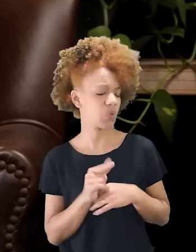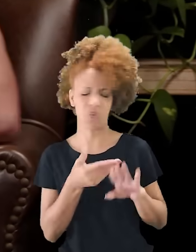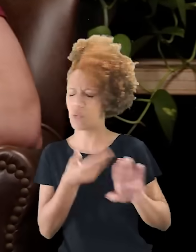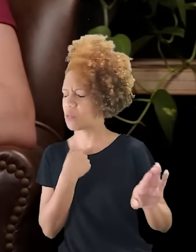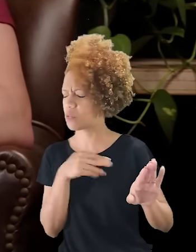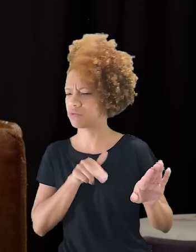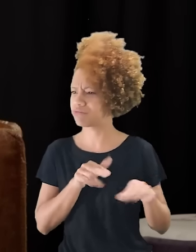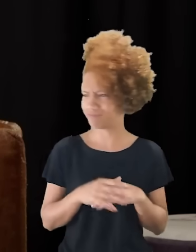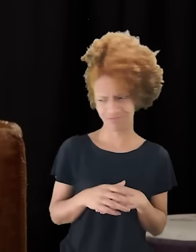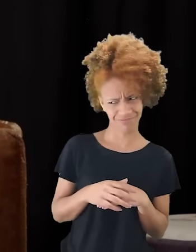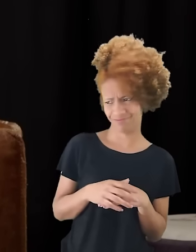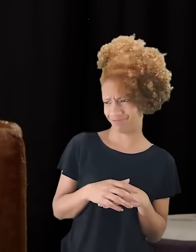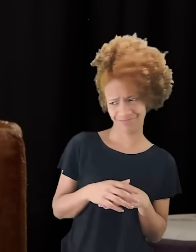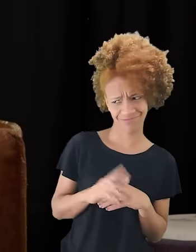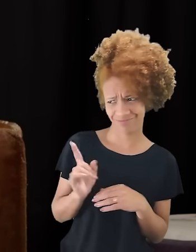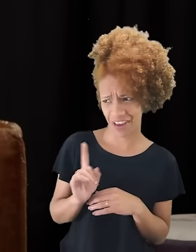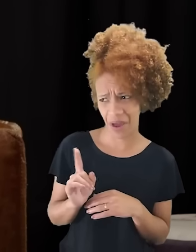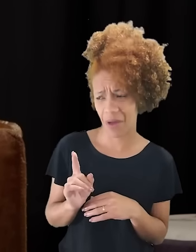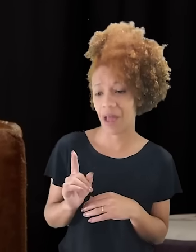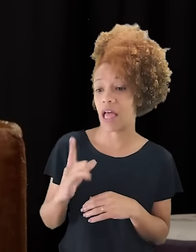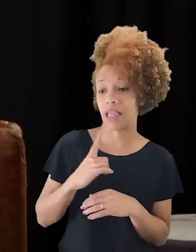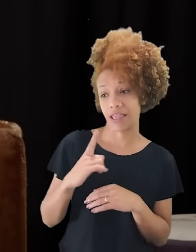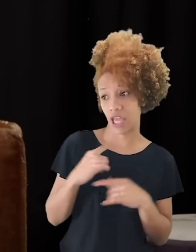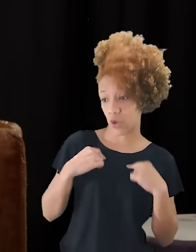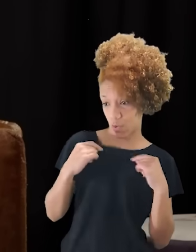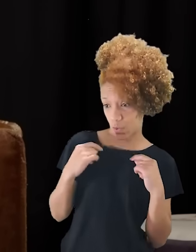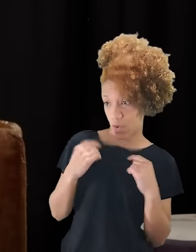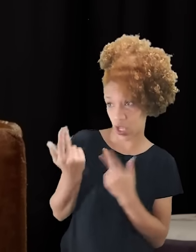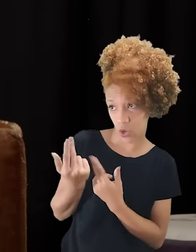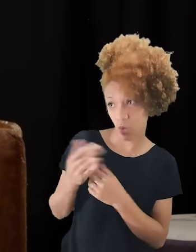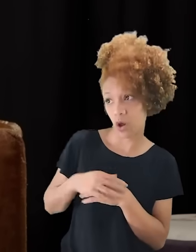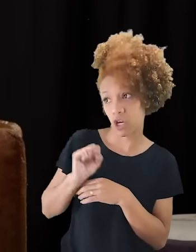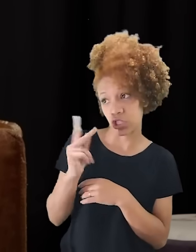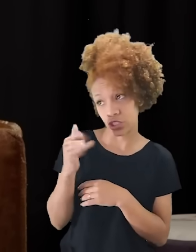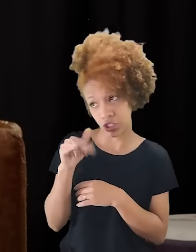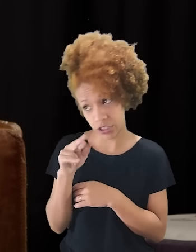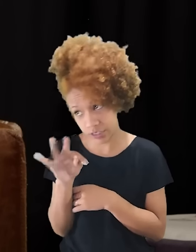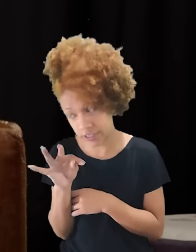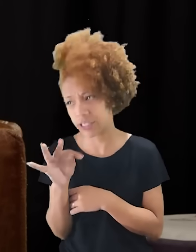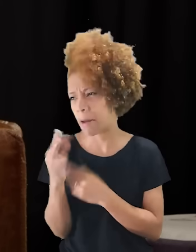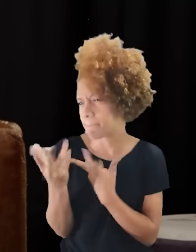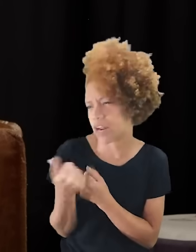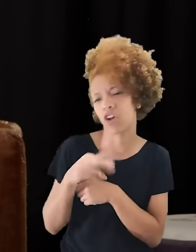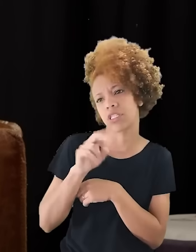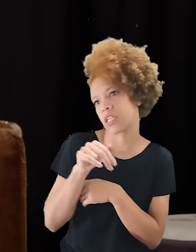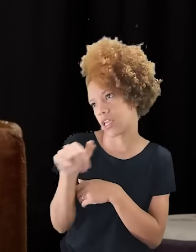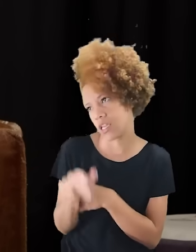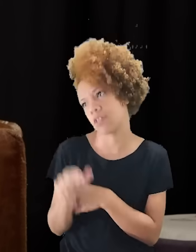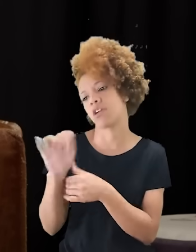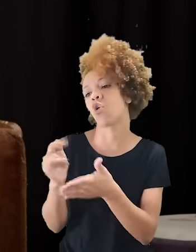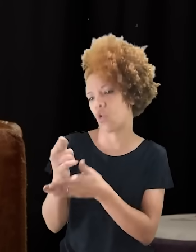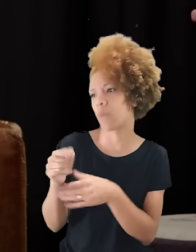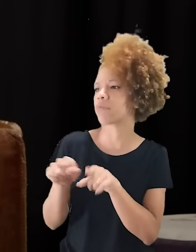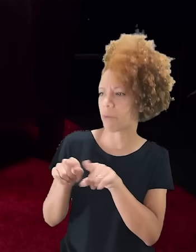nem a pau jamais Inclusive tem umas t-shirts igual a sua preta na henner maravilhosa sim Compro lá para